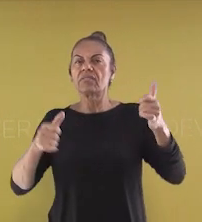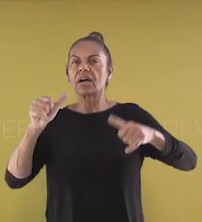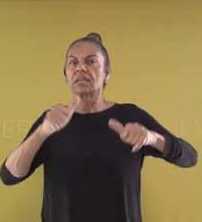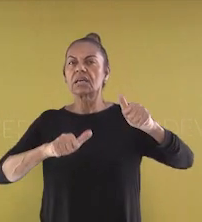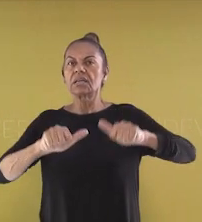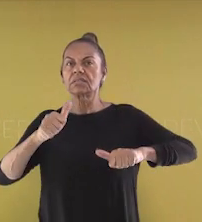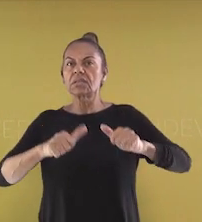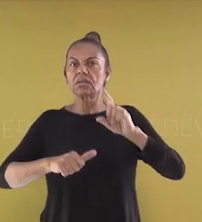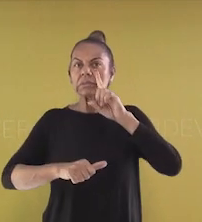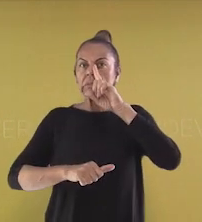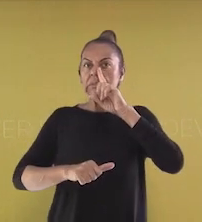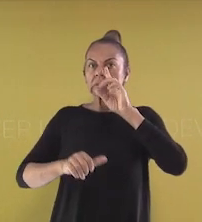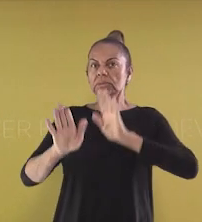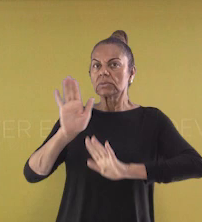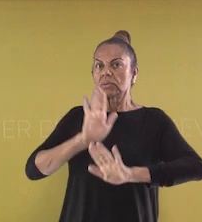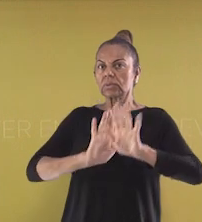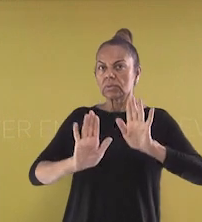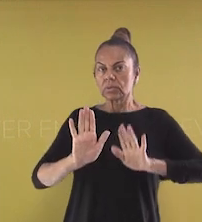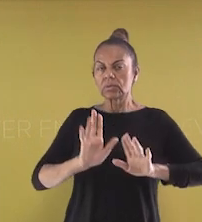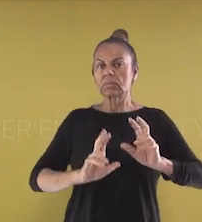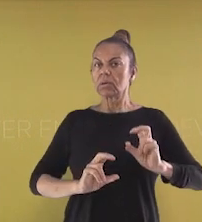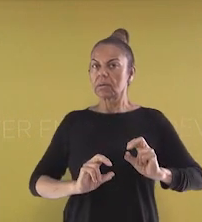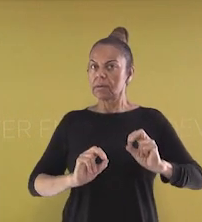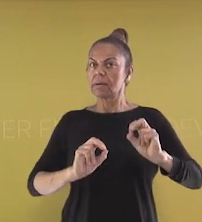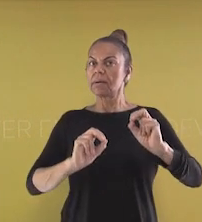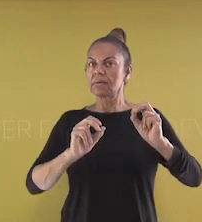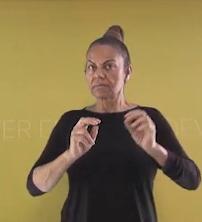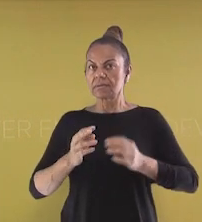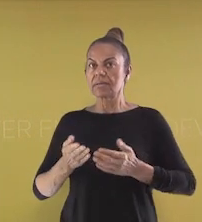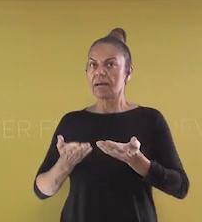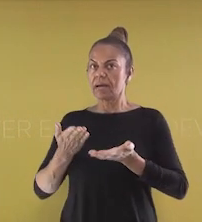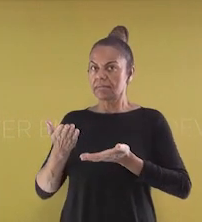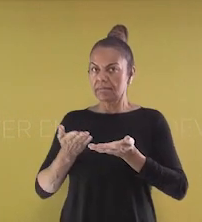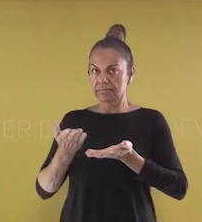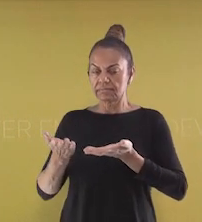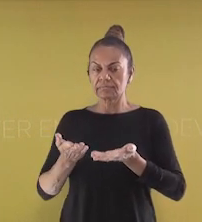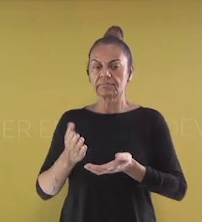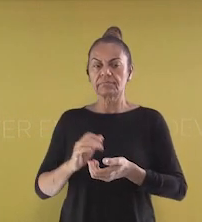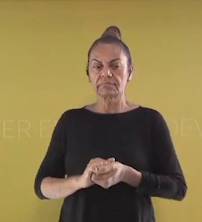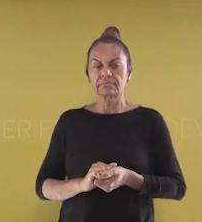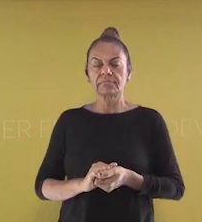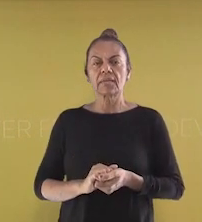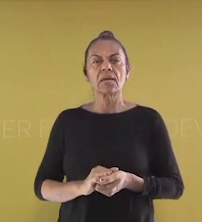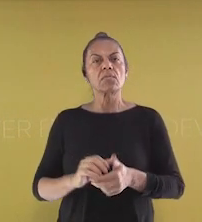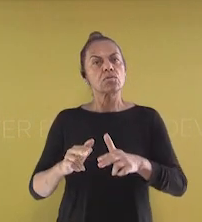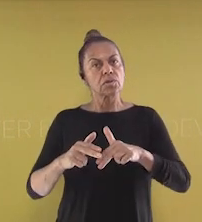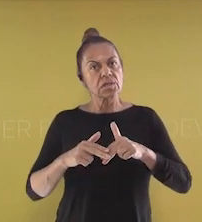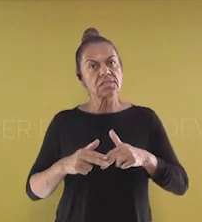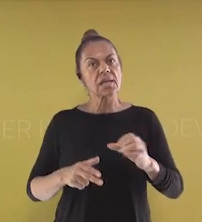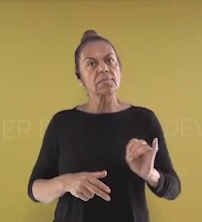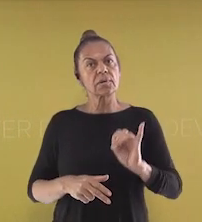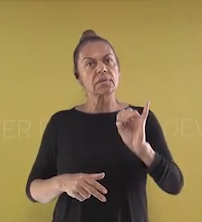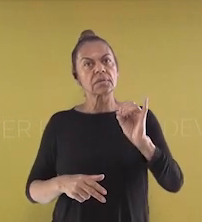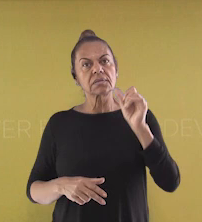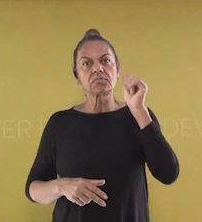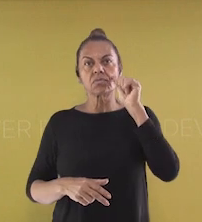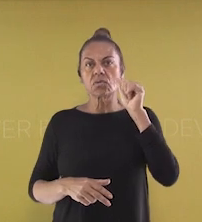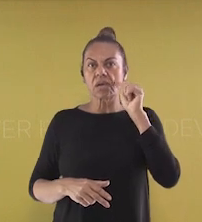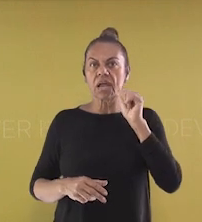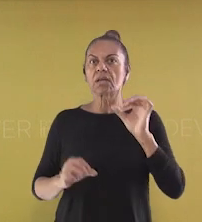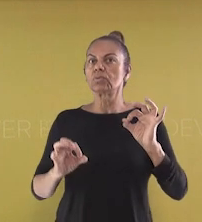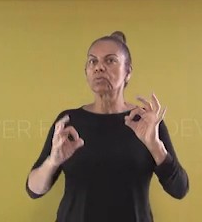sintomas devem sempre ser investigados por um médico para que seja avaliado o risco de se tratar um